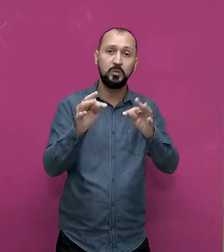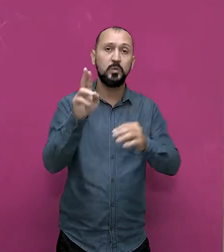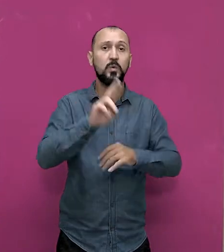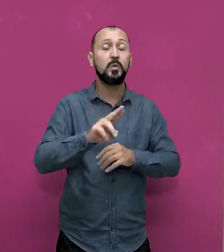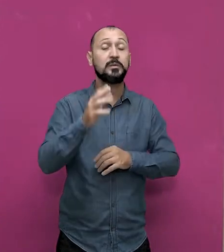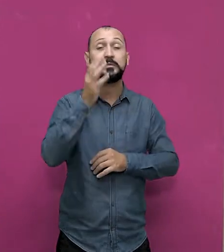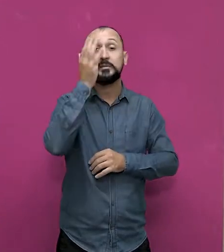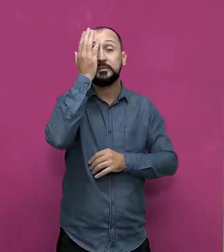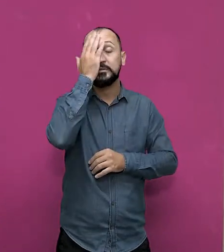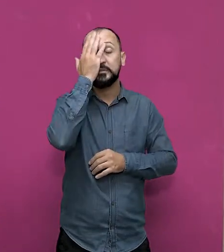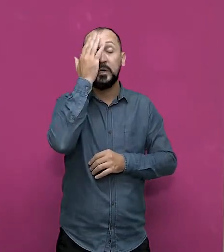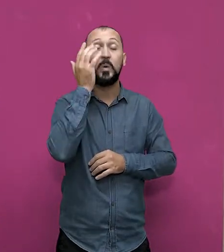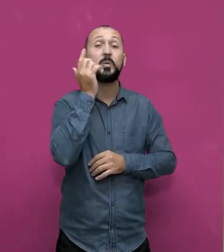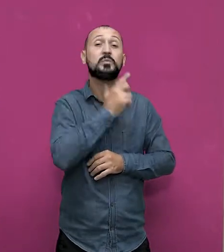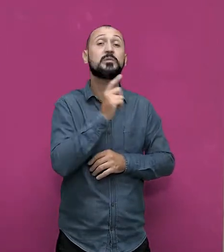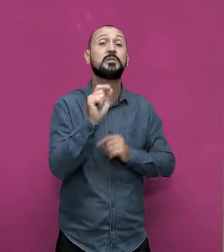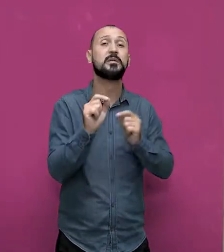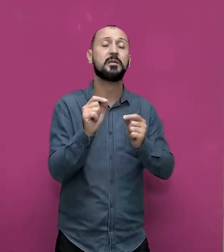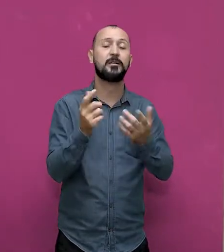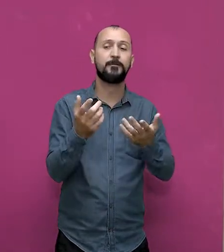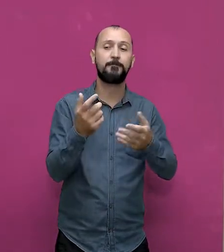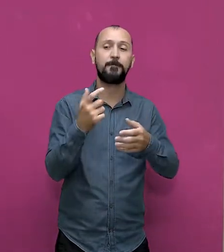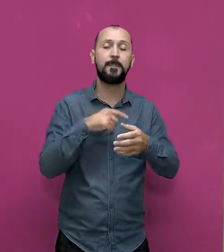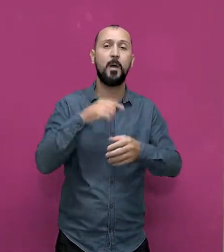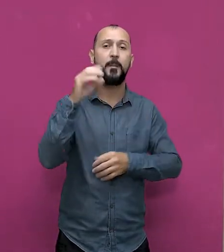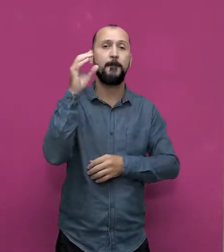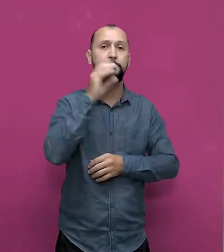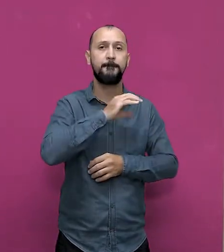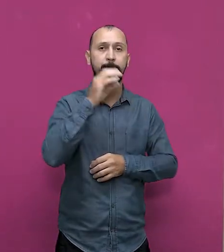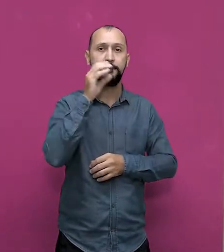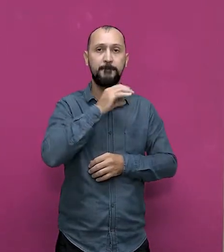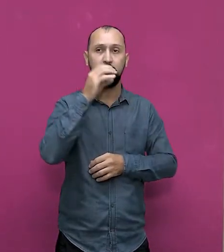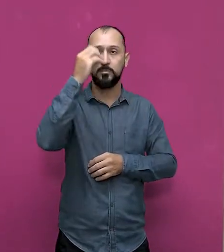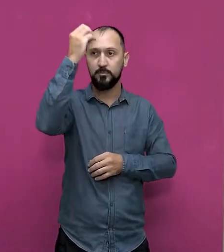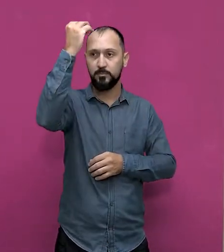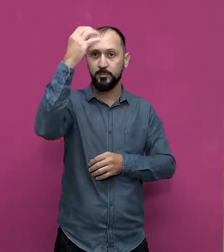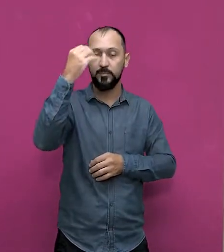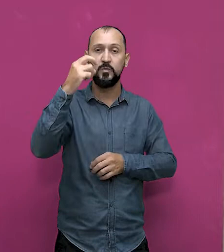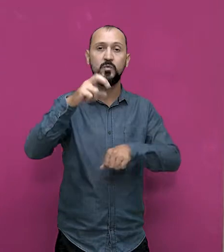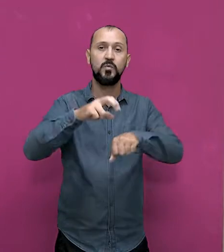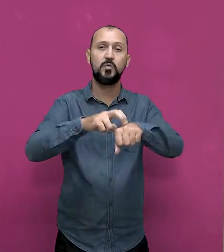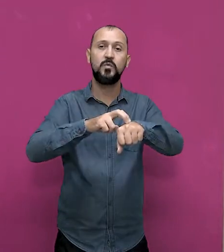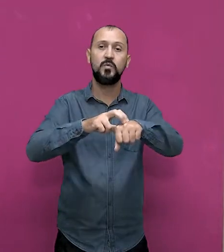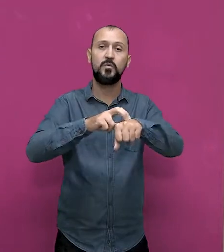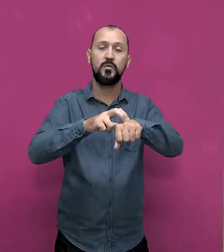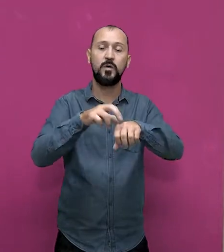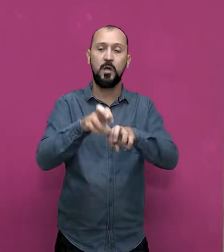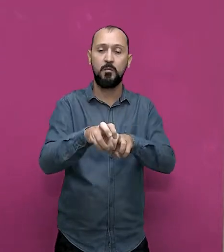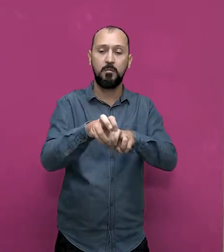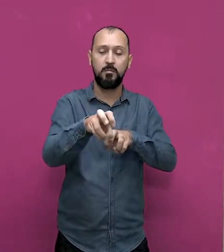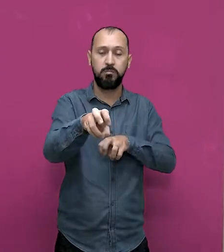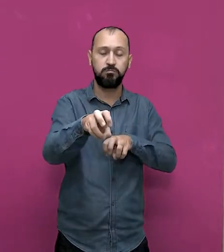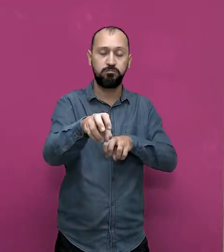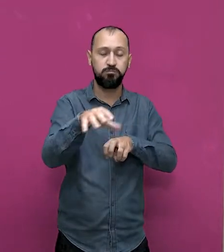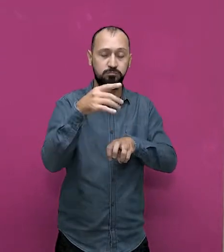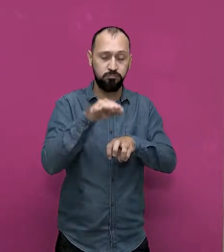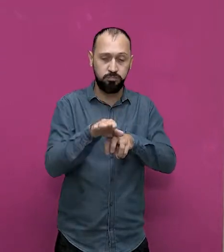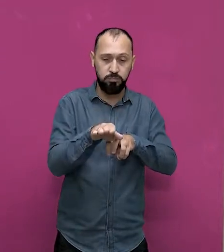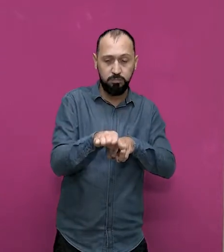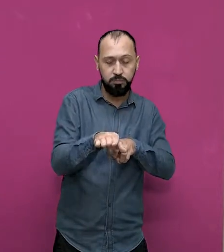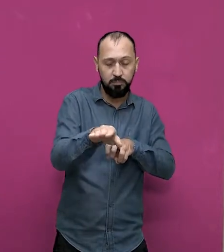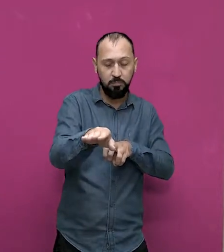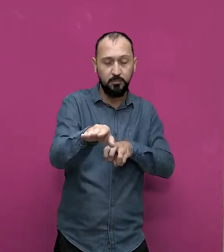tecnologias que permitam, inclusive, por exemplo, dar uma prioridade do semáforo no verde quando o transporte coletivo